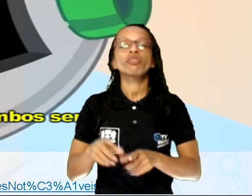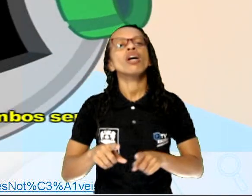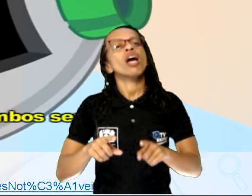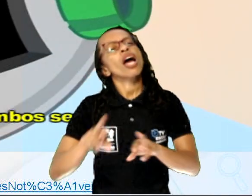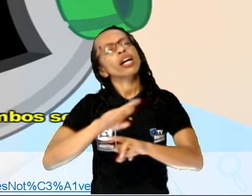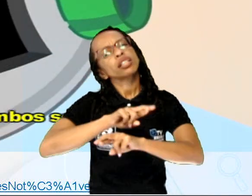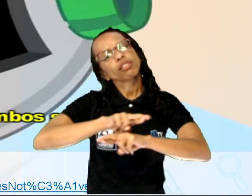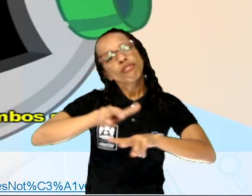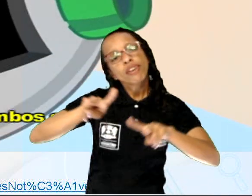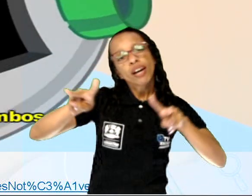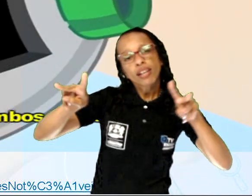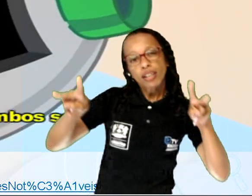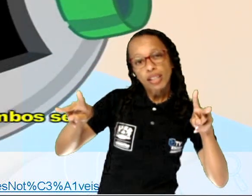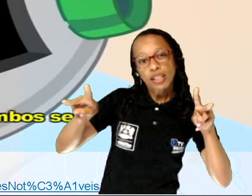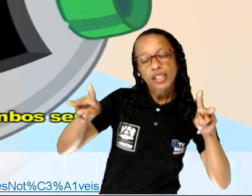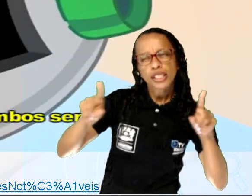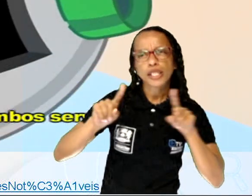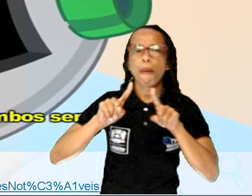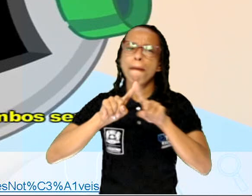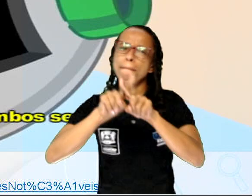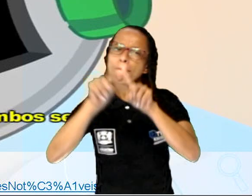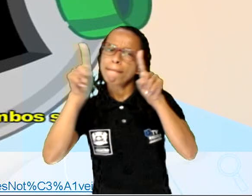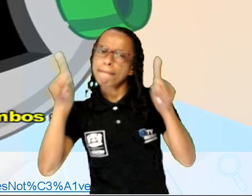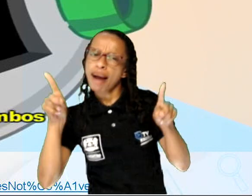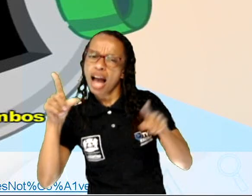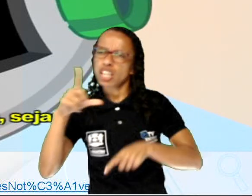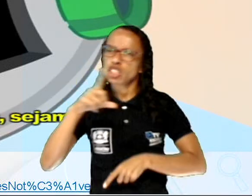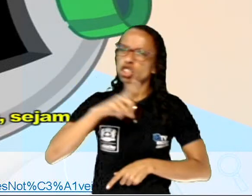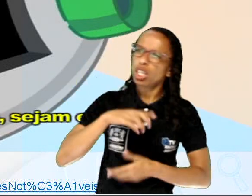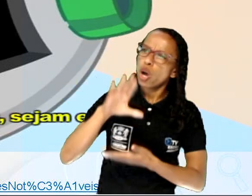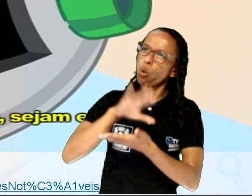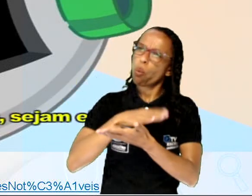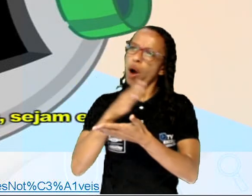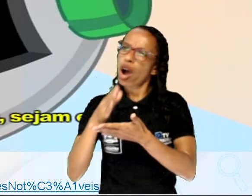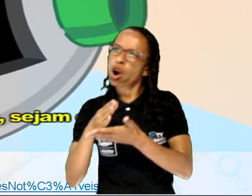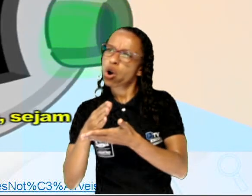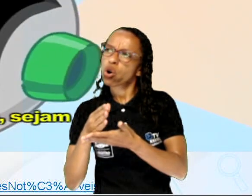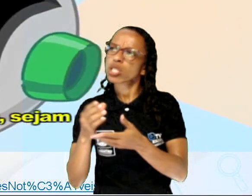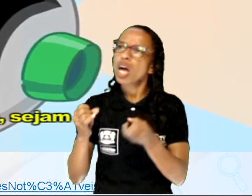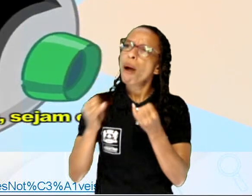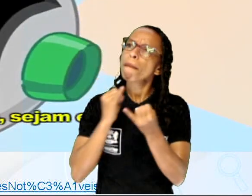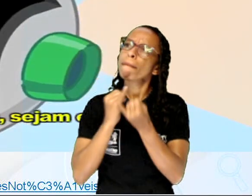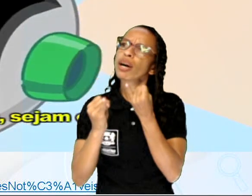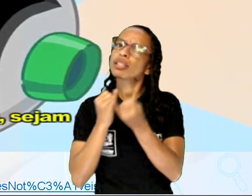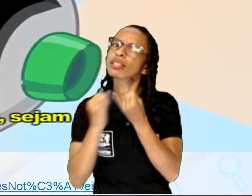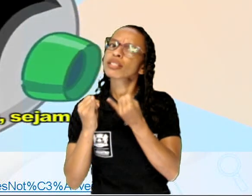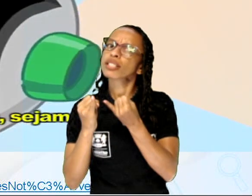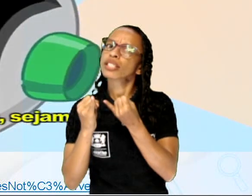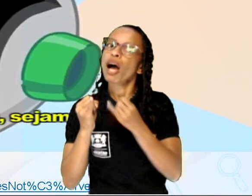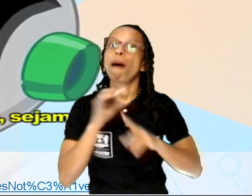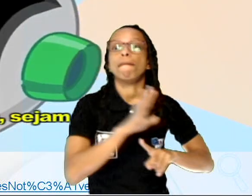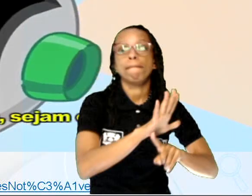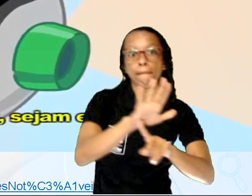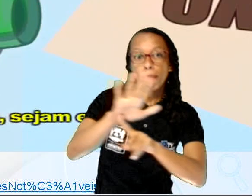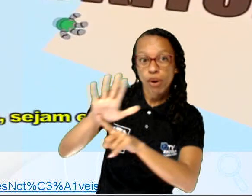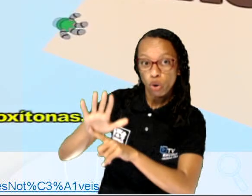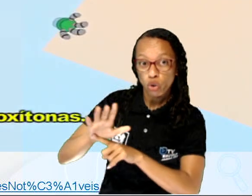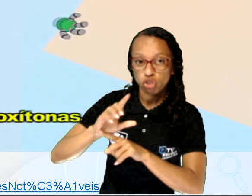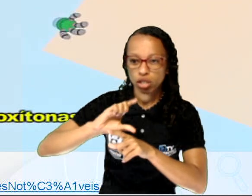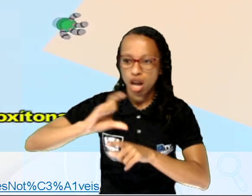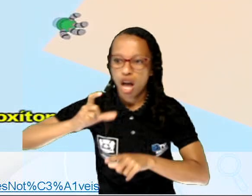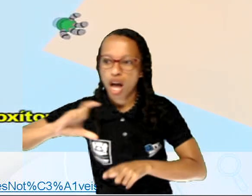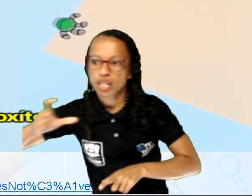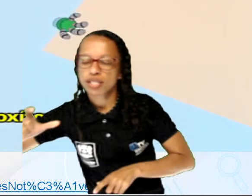dois acentos aí têm algo em comum. Ambos servem para indicar a sílaba tônica das palavras, sejam